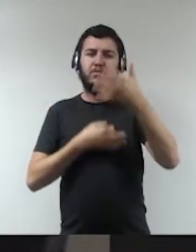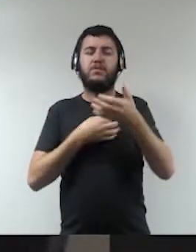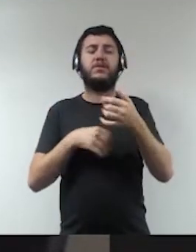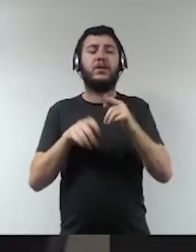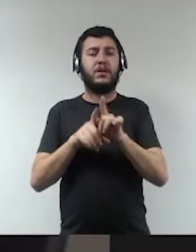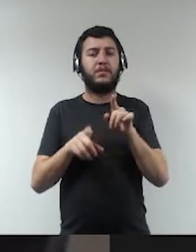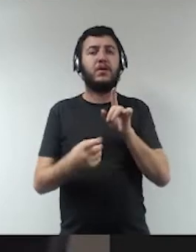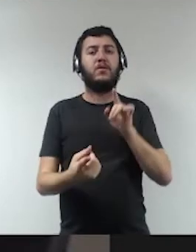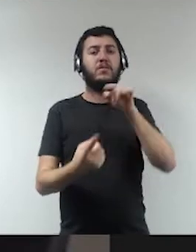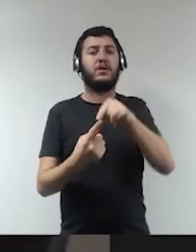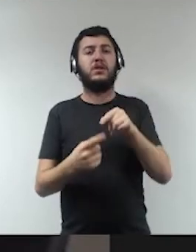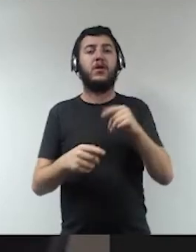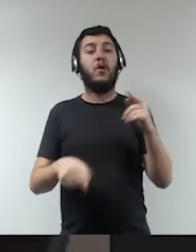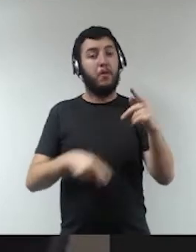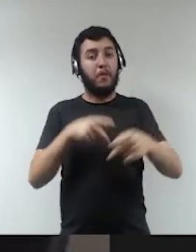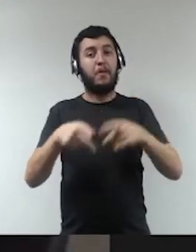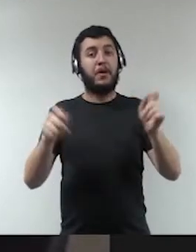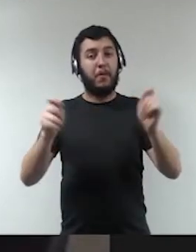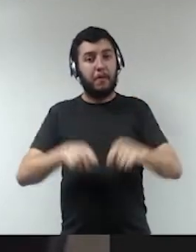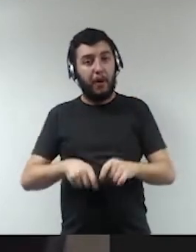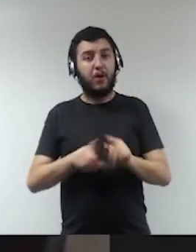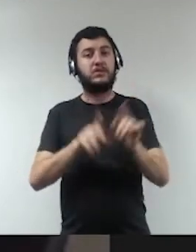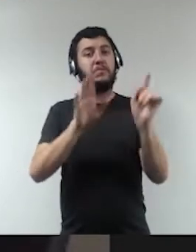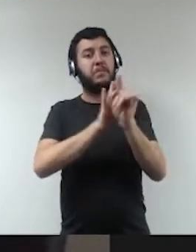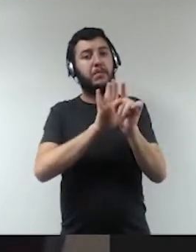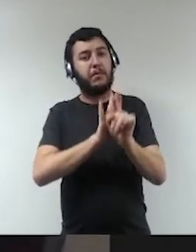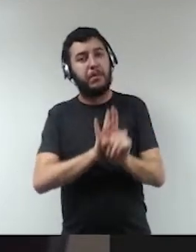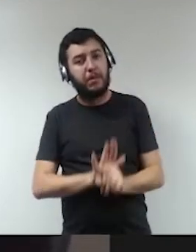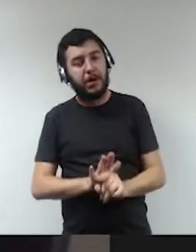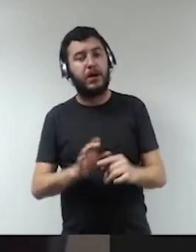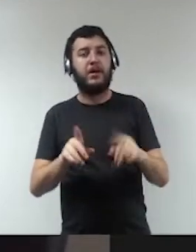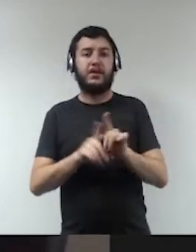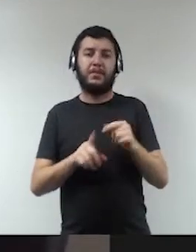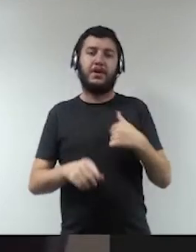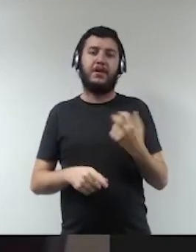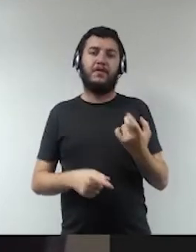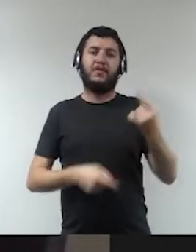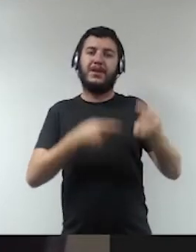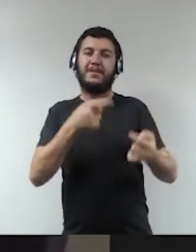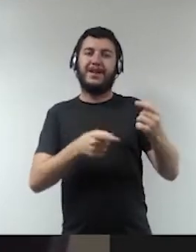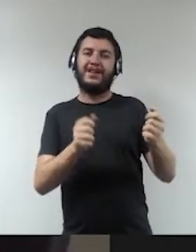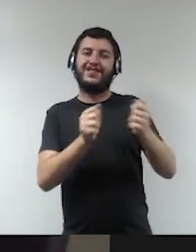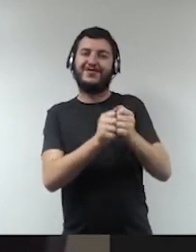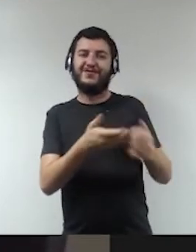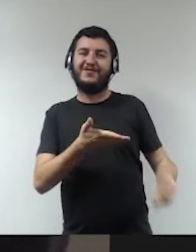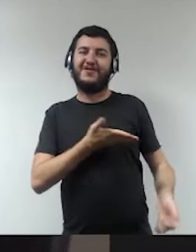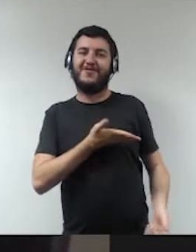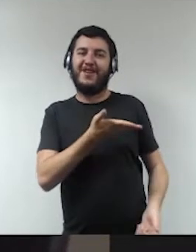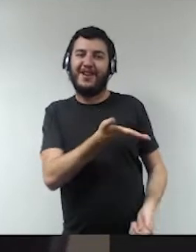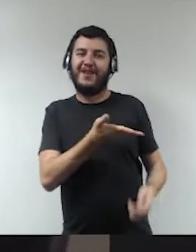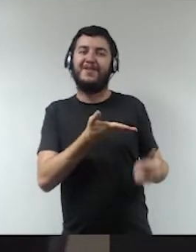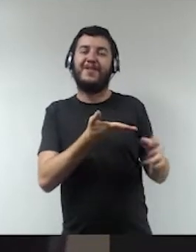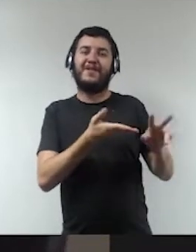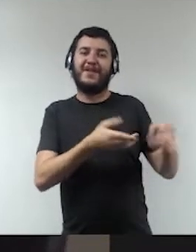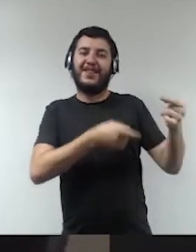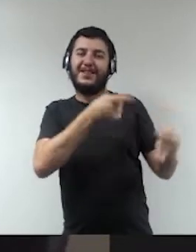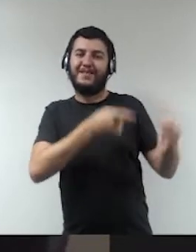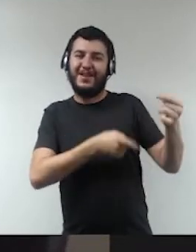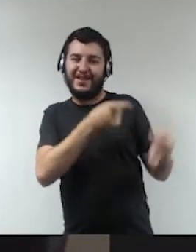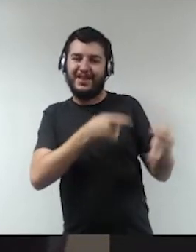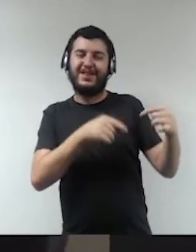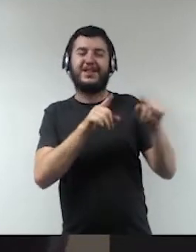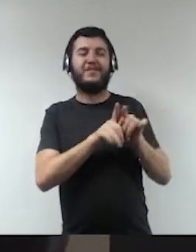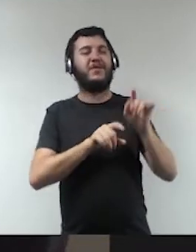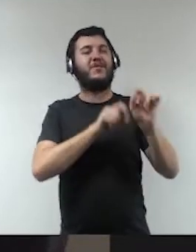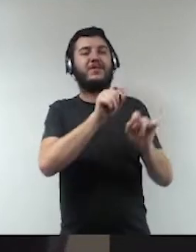nosso público e debater com as nossas colegas, com as quais eu sempre aprendo muito. Aprendo